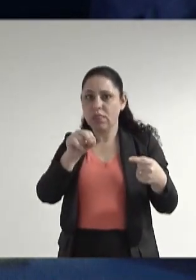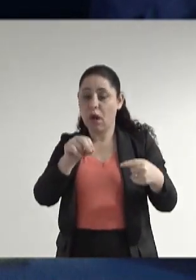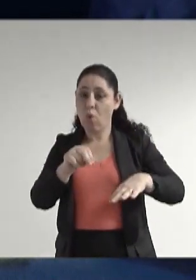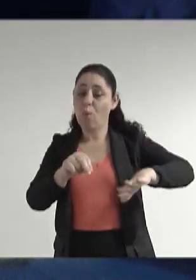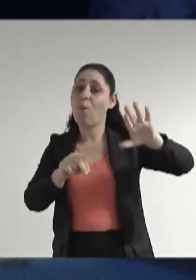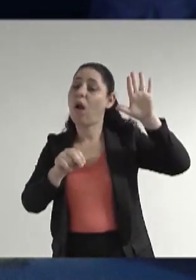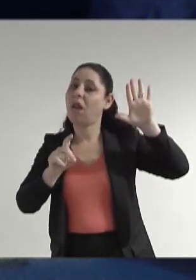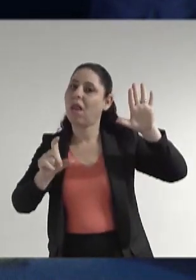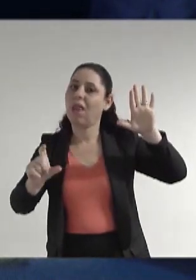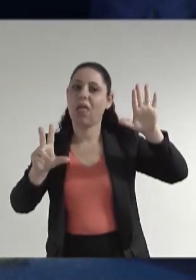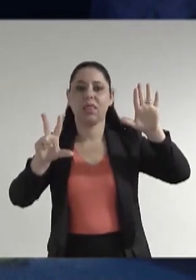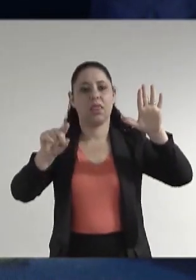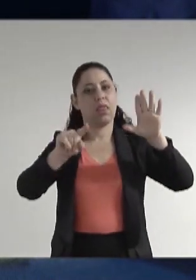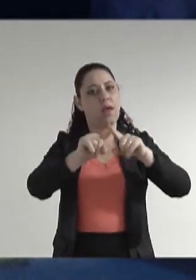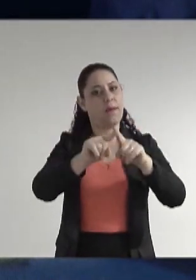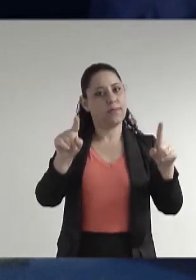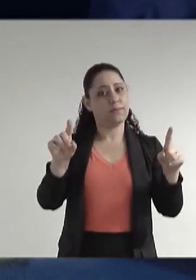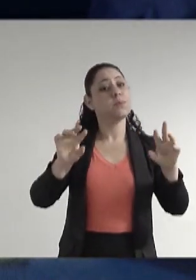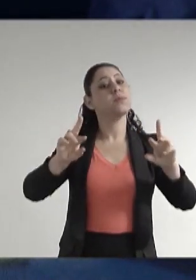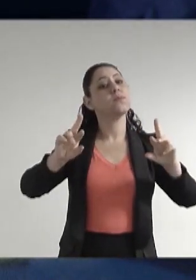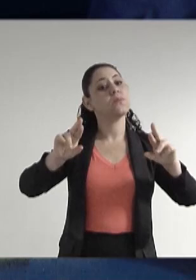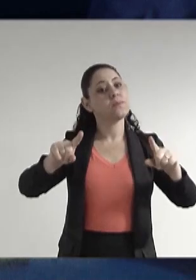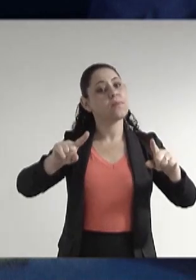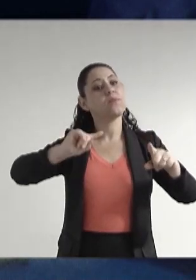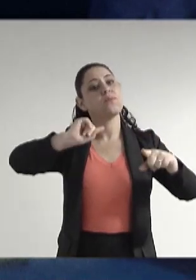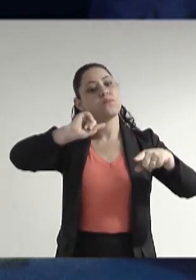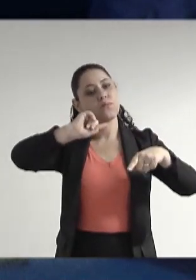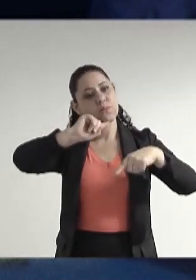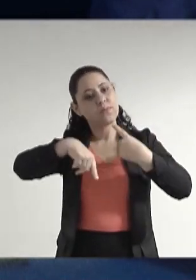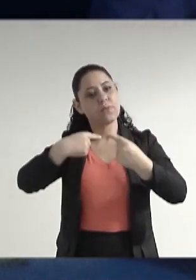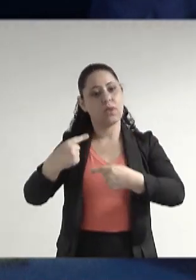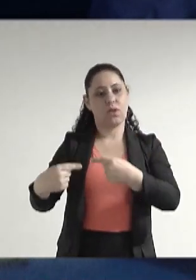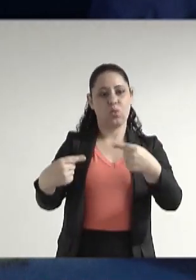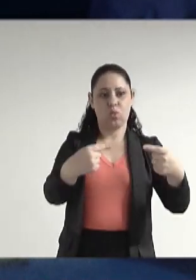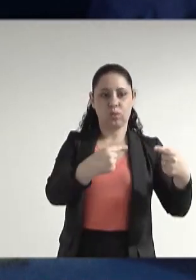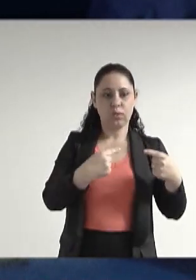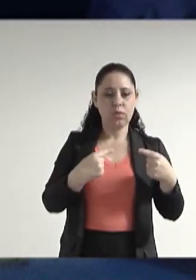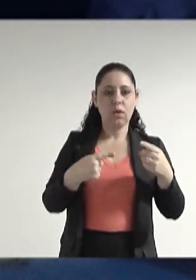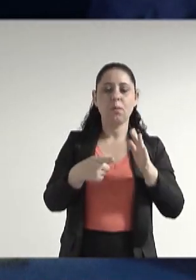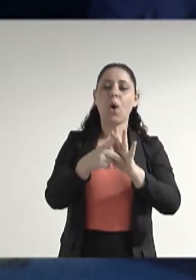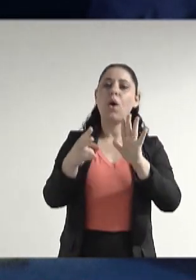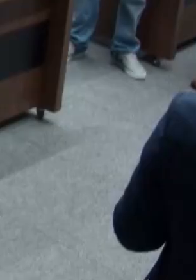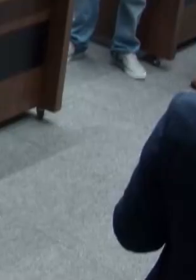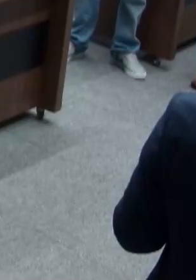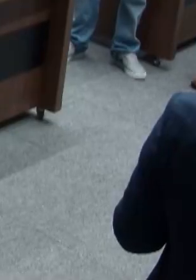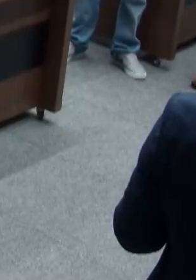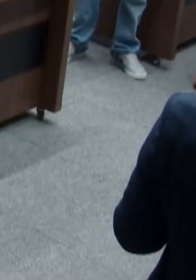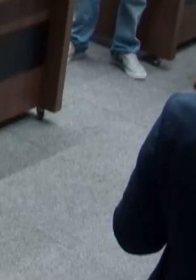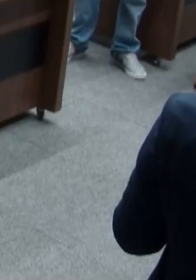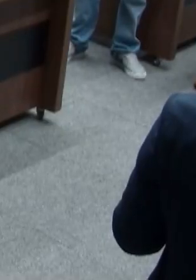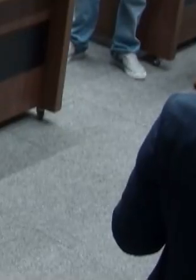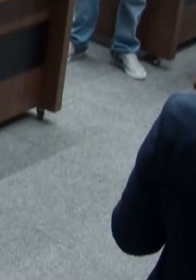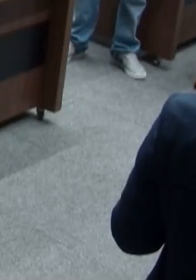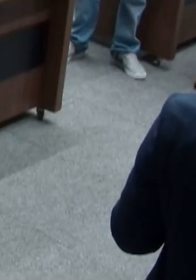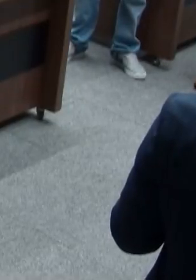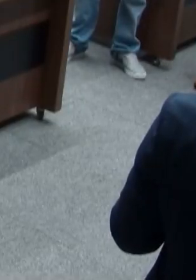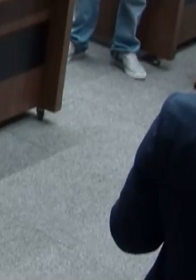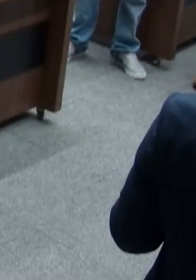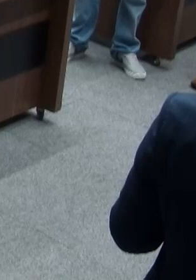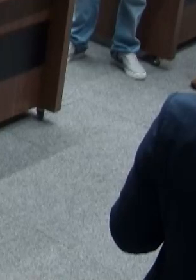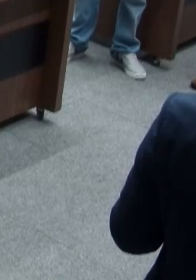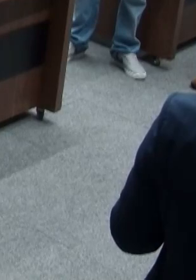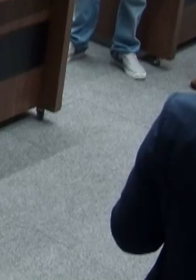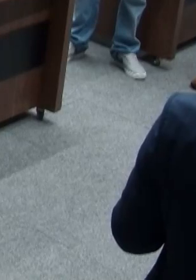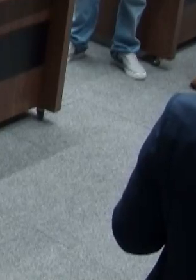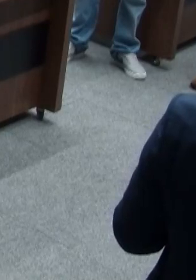de ordem. Questão de ordem é para debater questões regimentais. A gente é